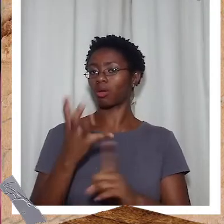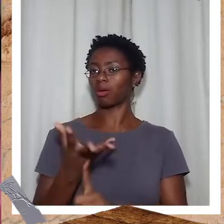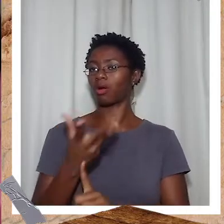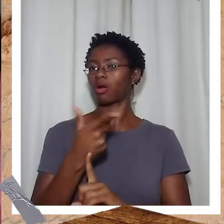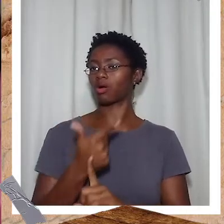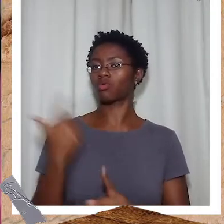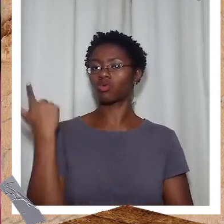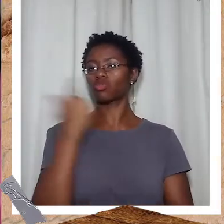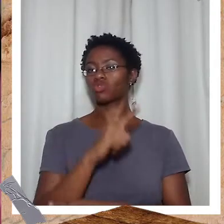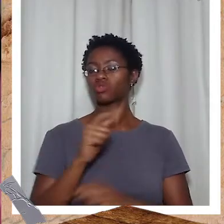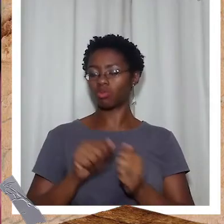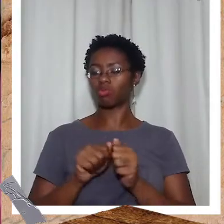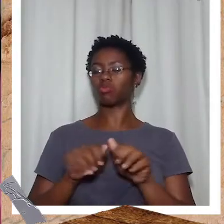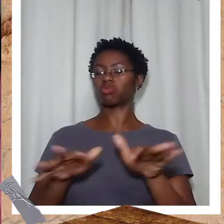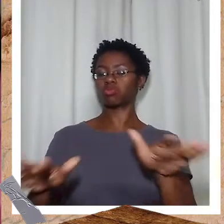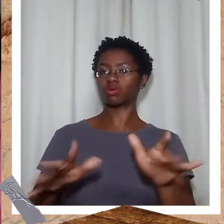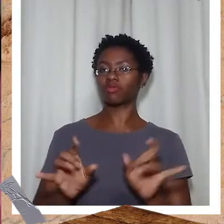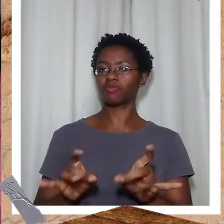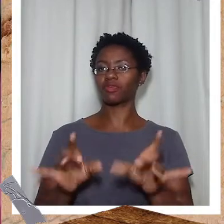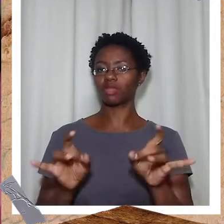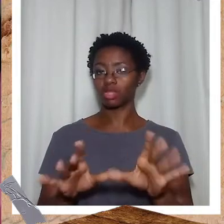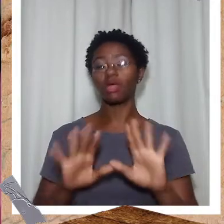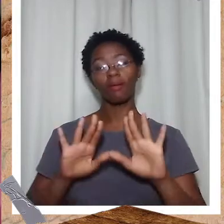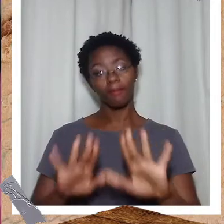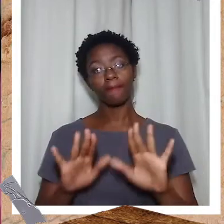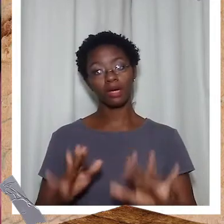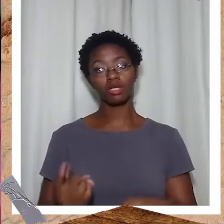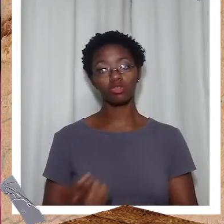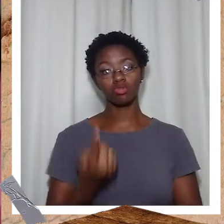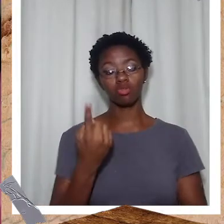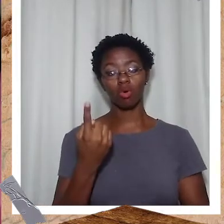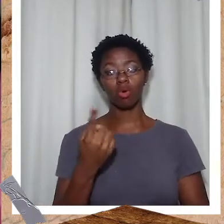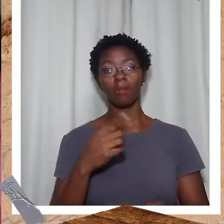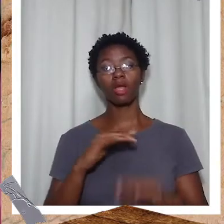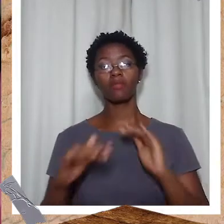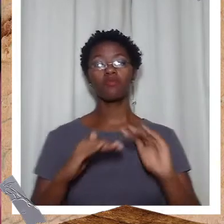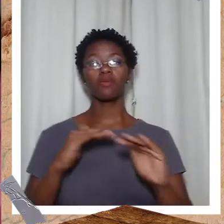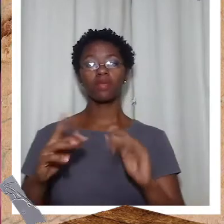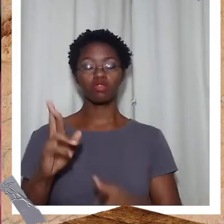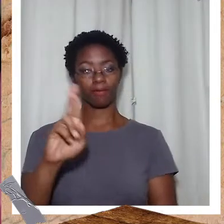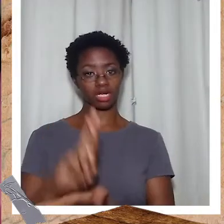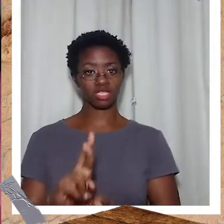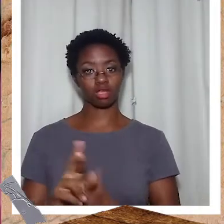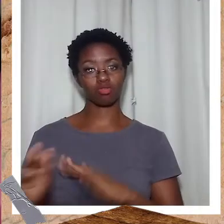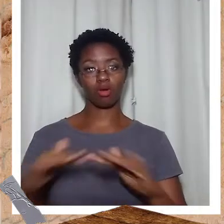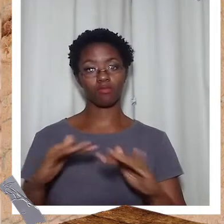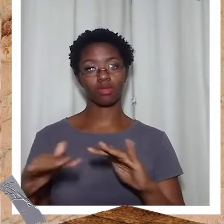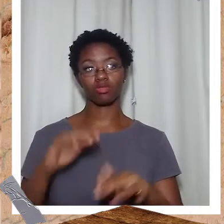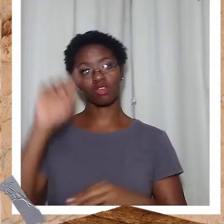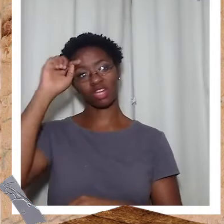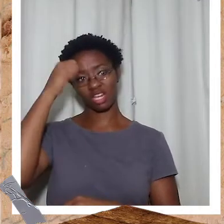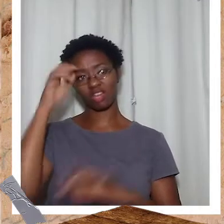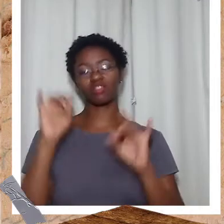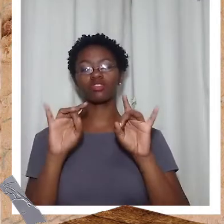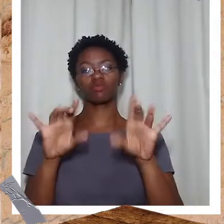Carolina símbolo, um desses símbolos é a Carolina que o movimento negro, a partir da década, especialmente, acho que mais